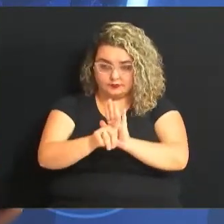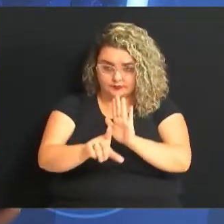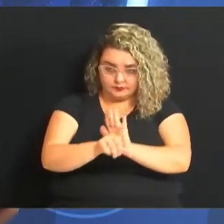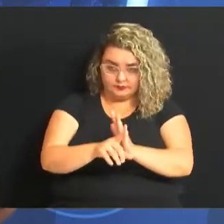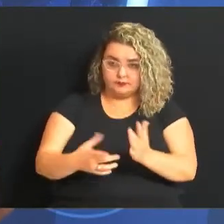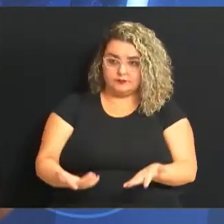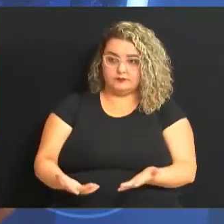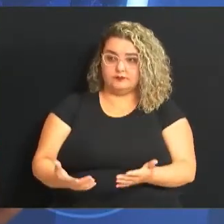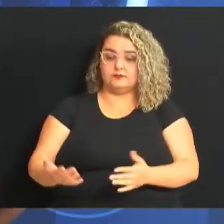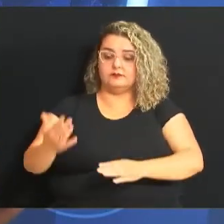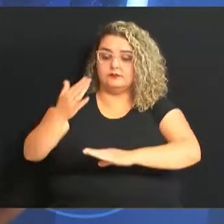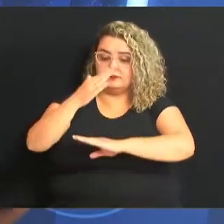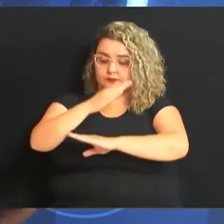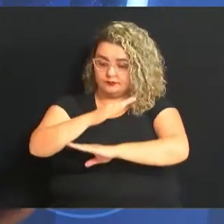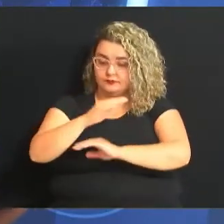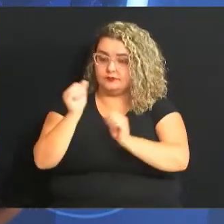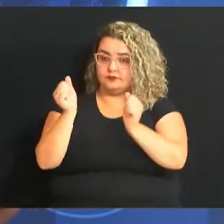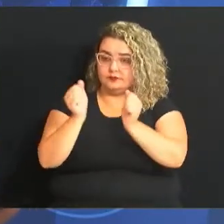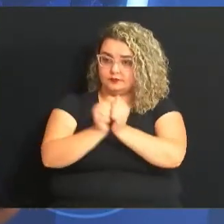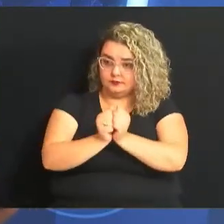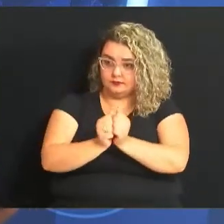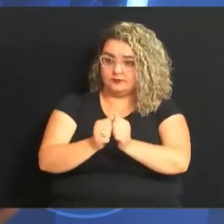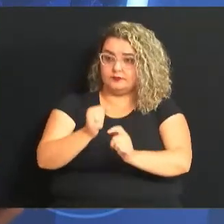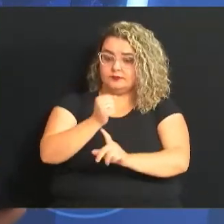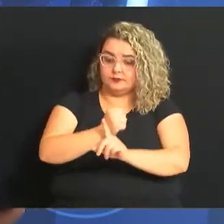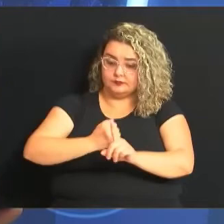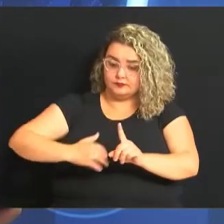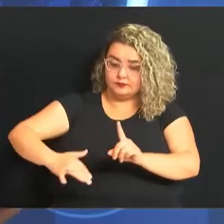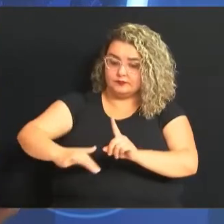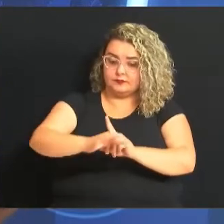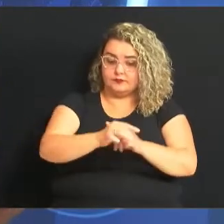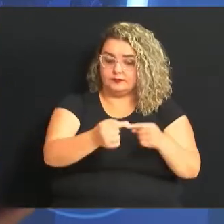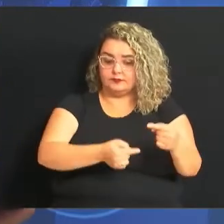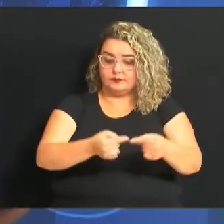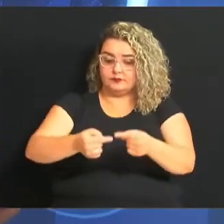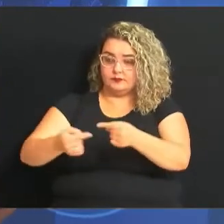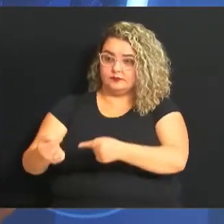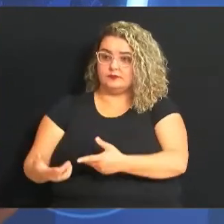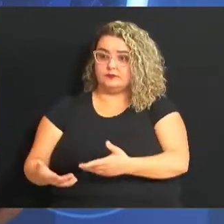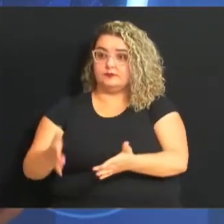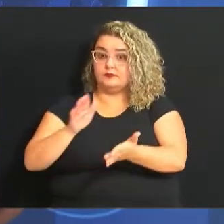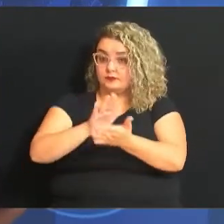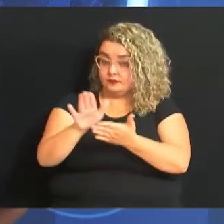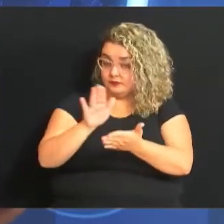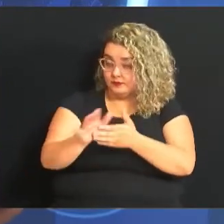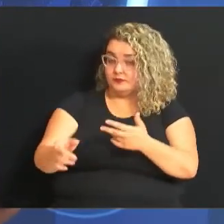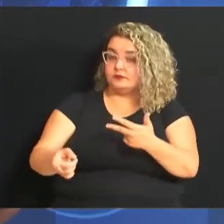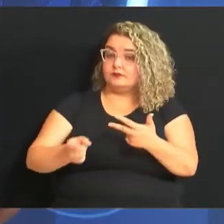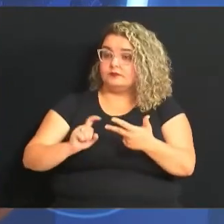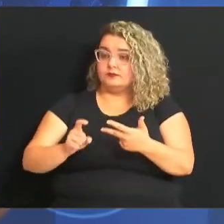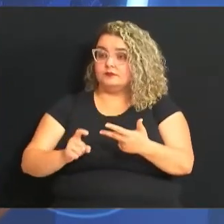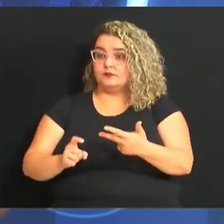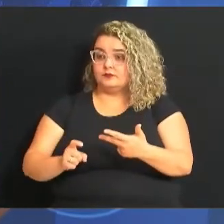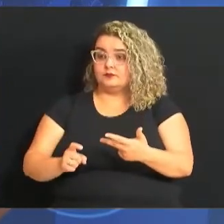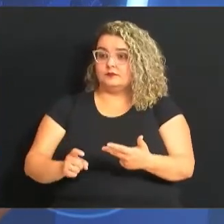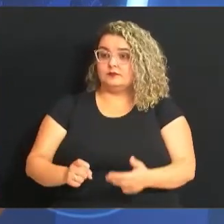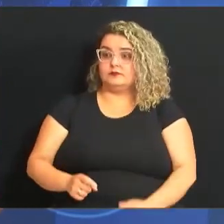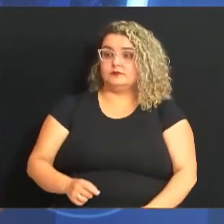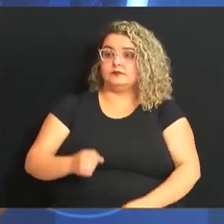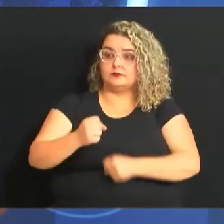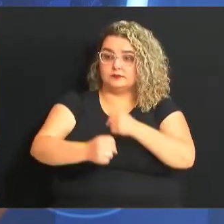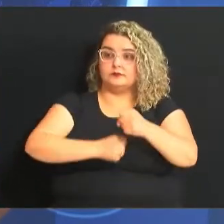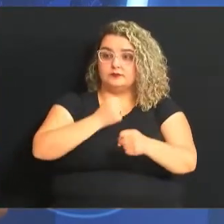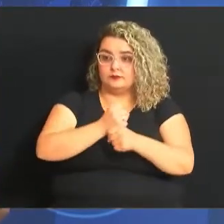nesse momento aqui, recebendo essa honraria desta Casa de Leis e agradecer a